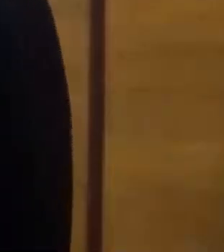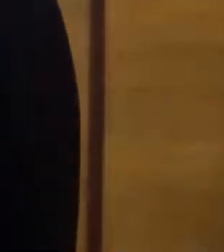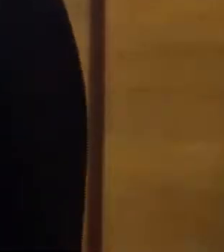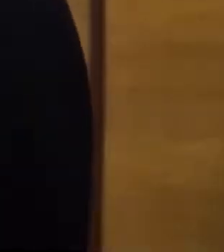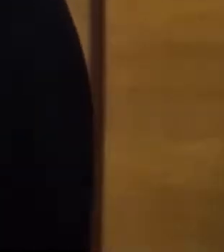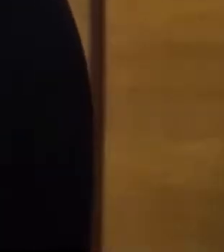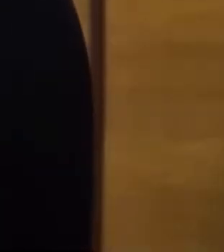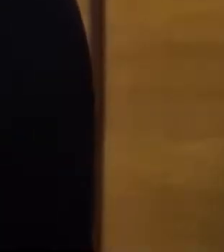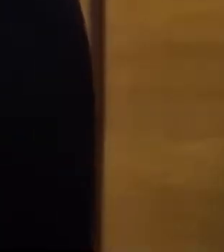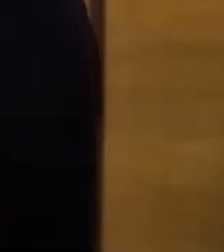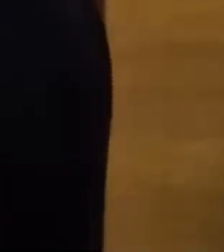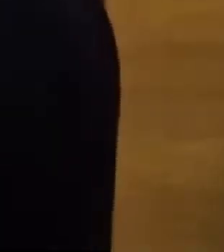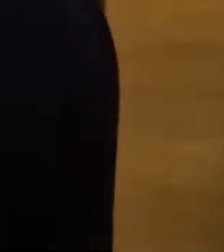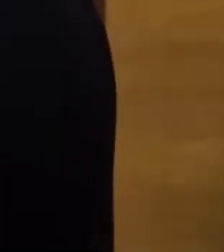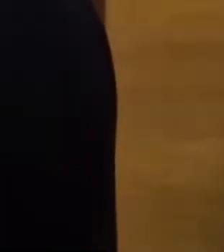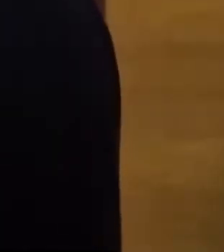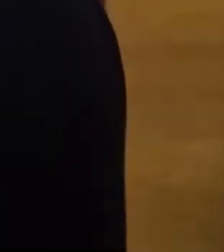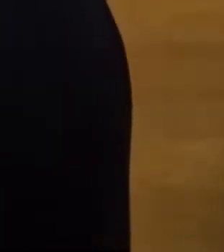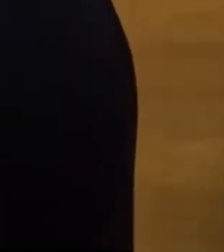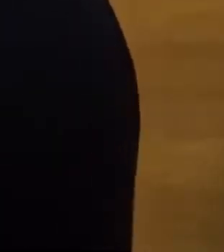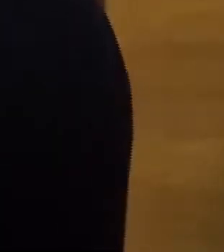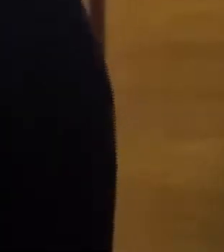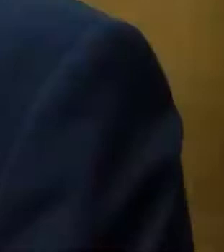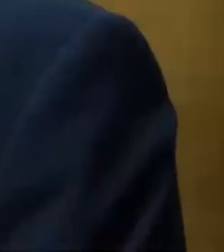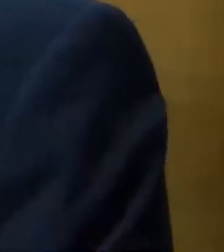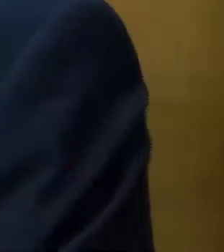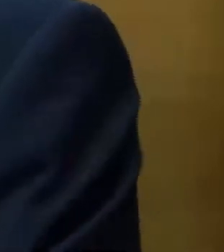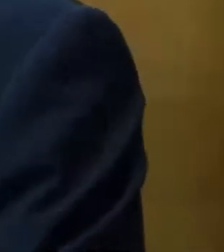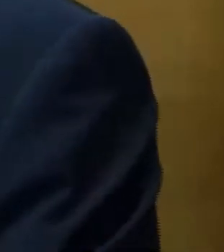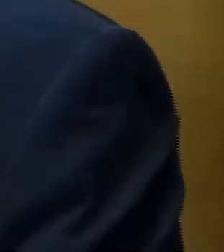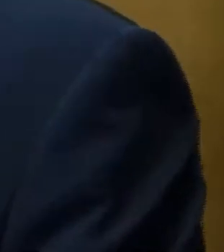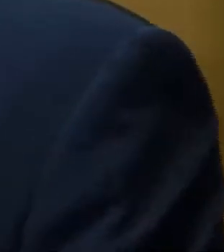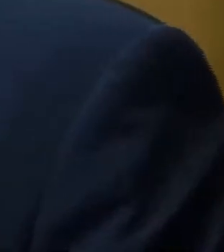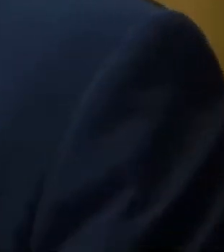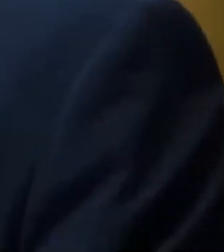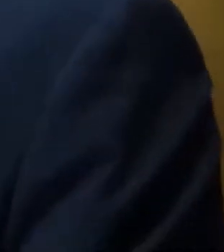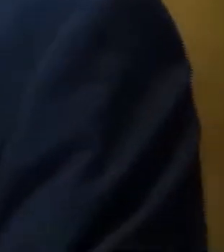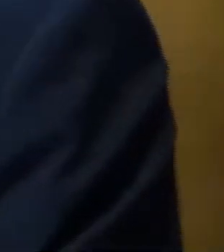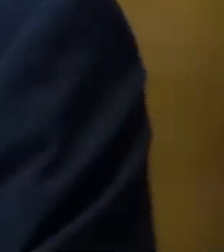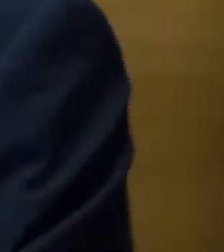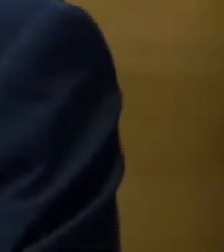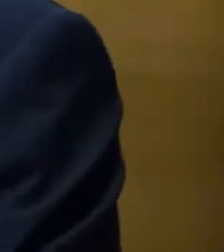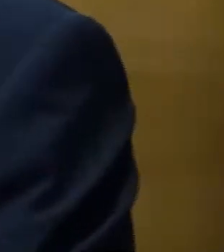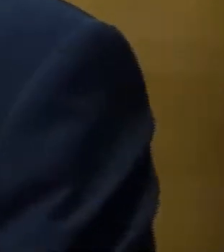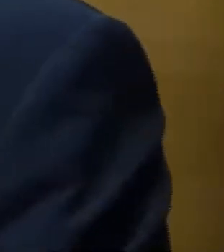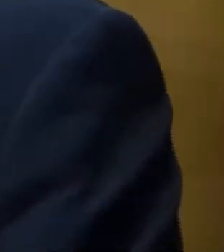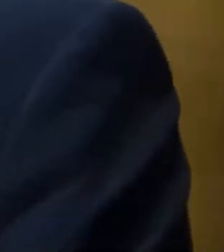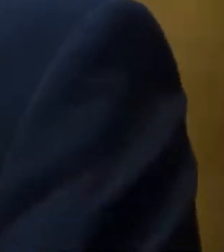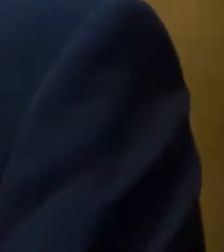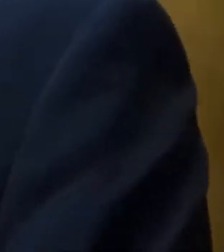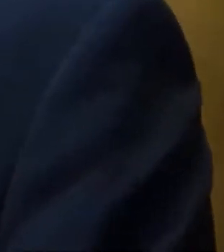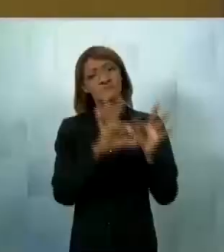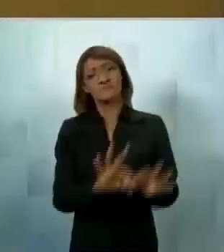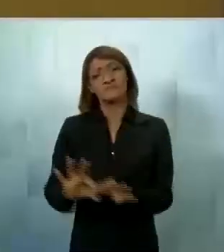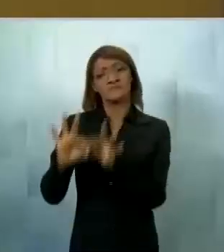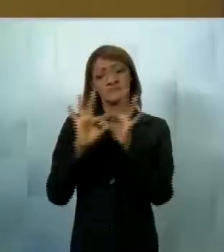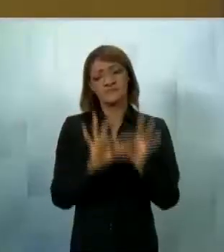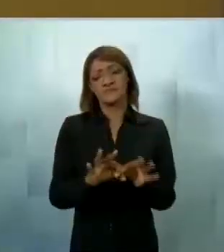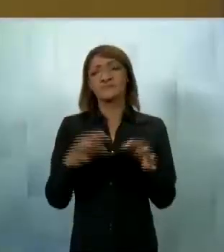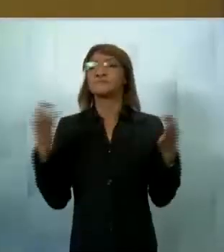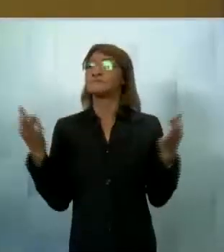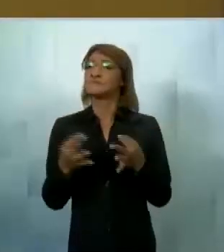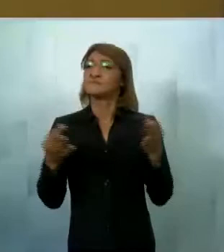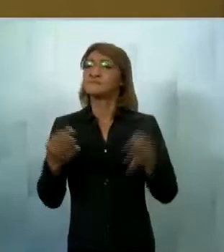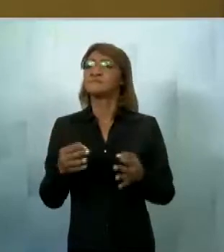disse que participou do workshop Modelos de Polícia para entender melhor sobre o projeto que tramitará na LESE, que trata